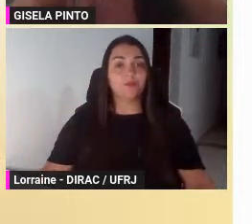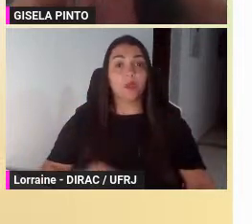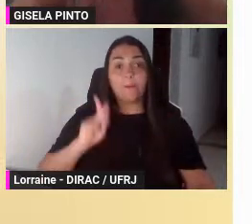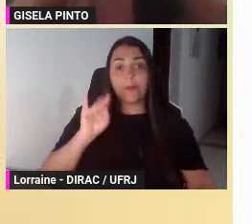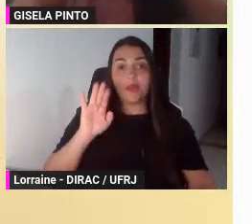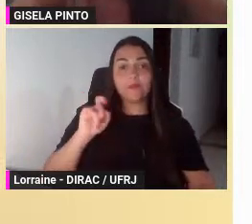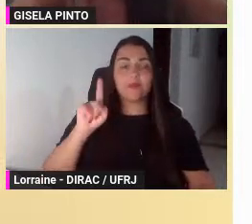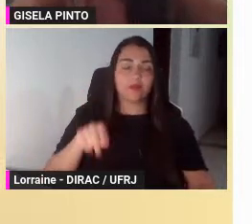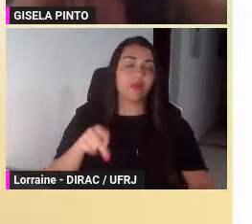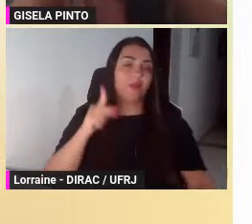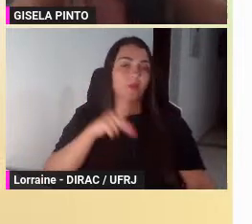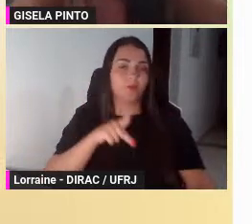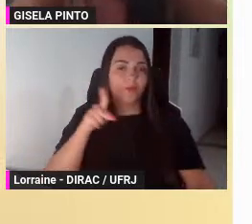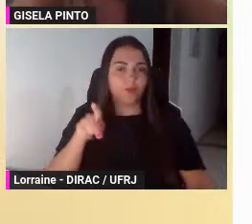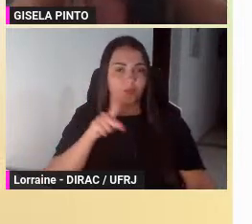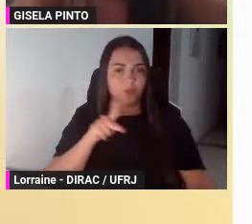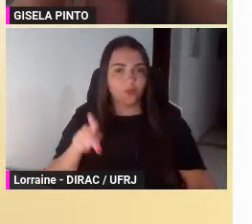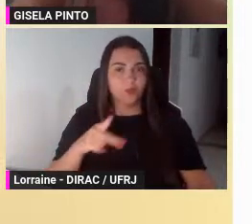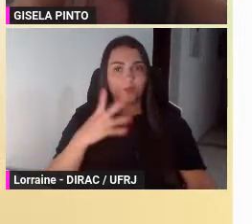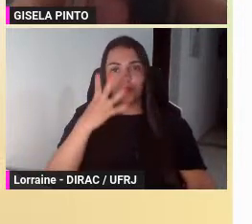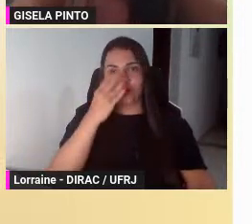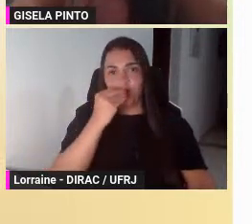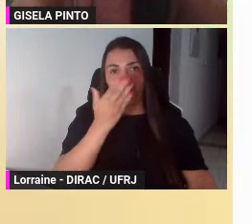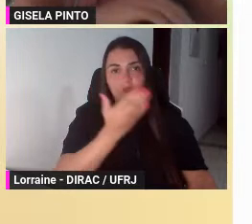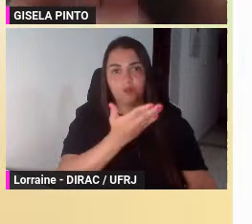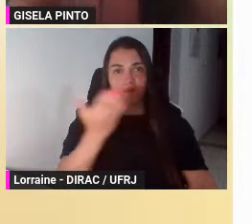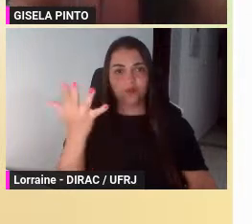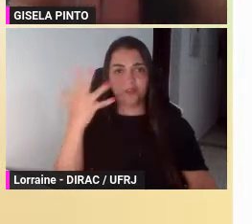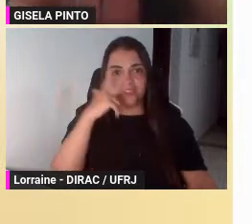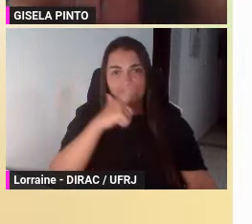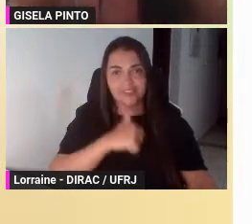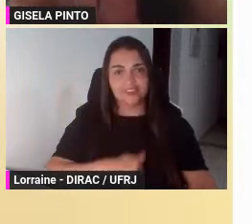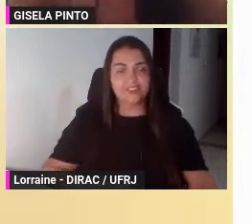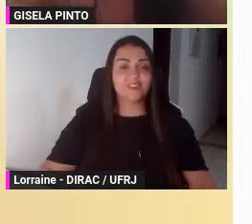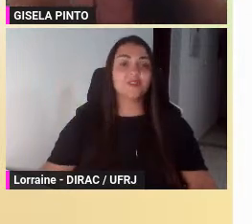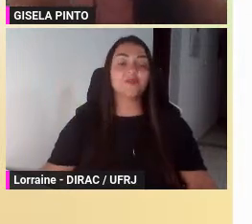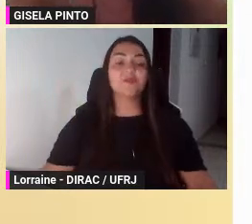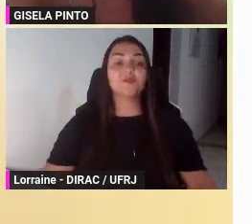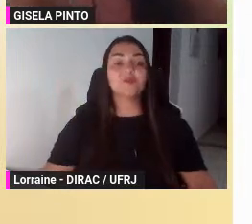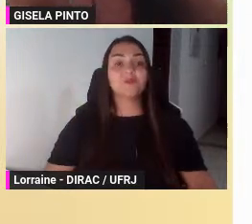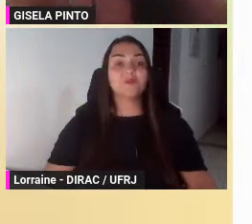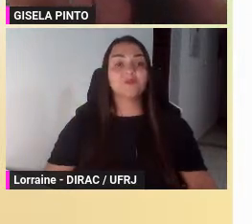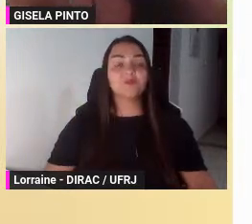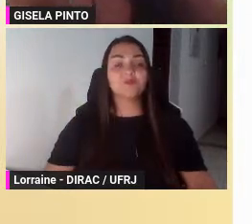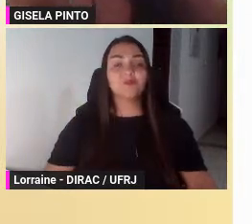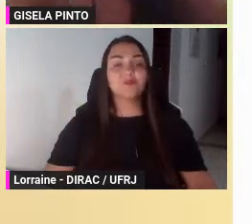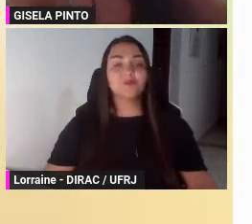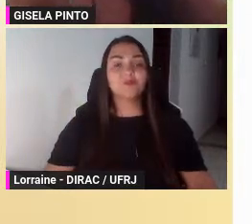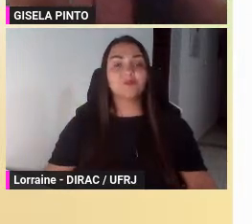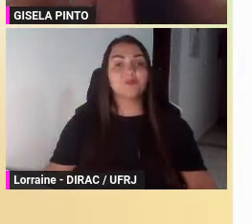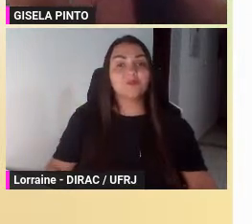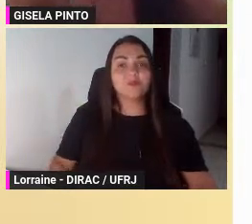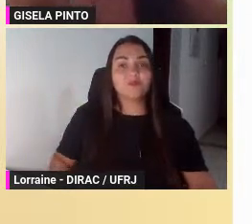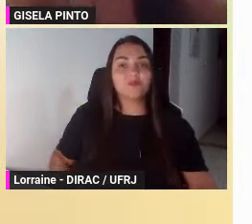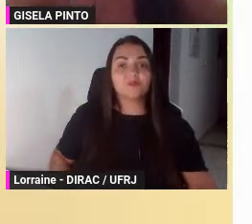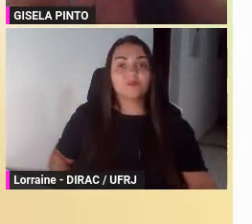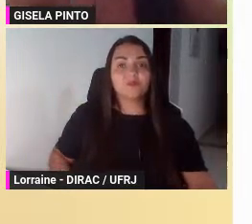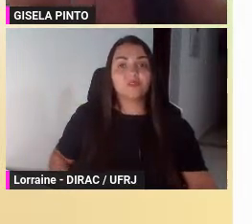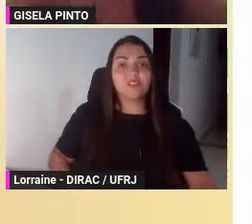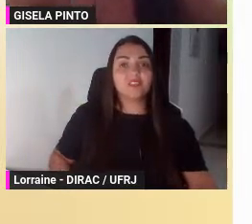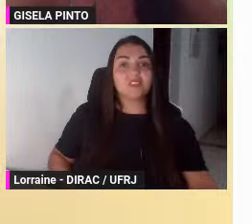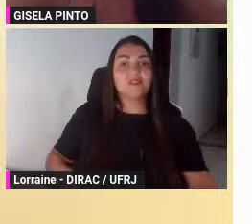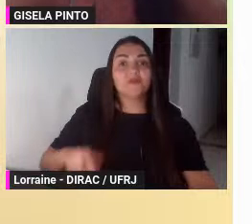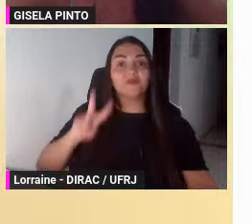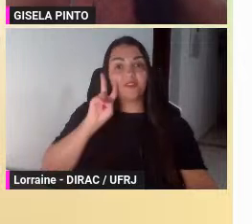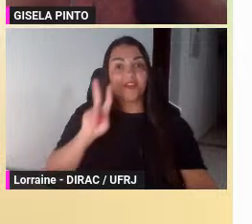professores, tá? São esses dois lindos que estão aqui, aqui nas pontinhas dessa foto mais à